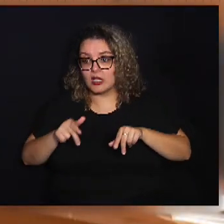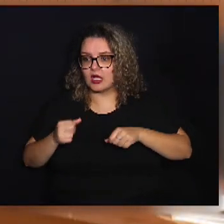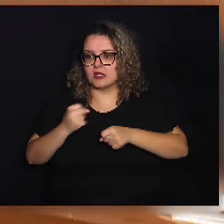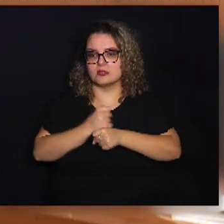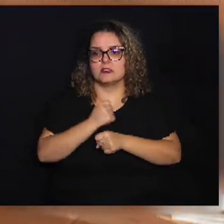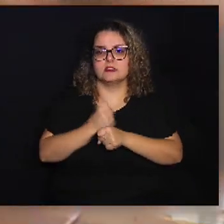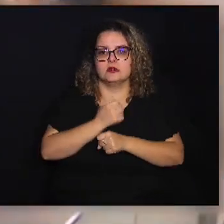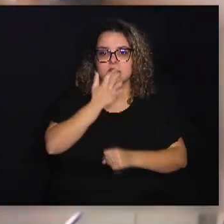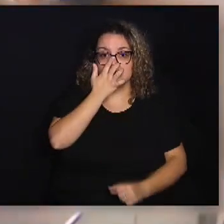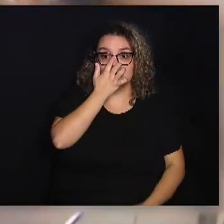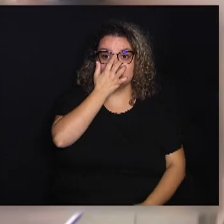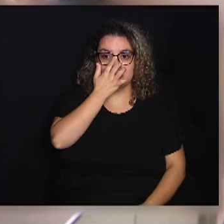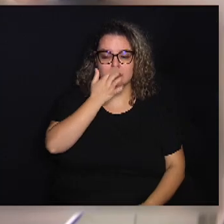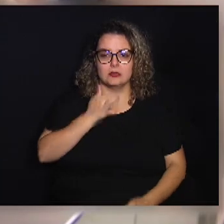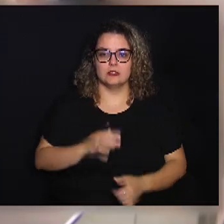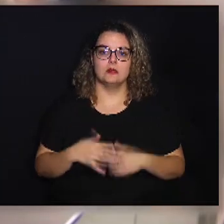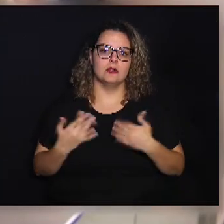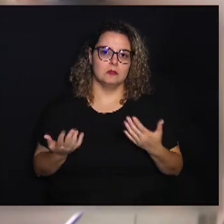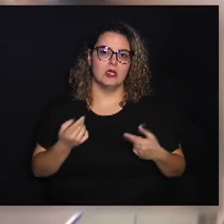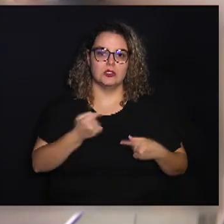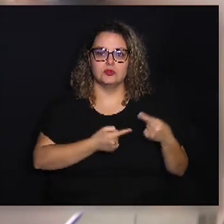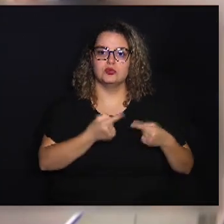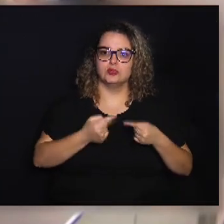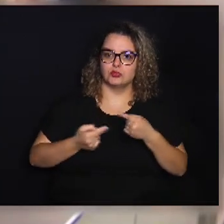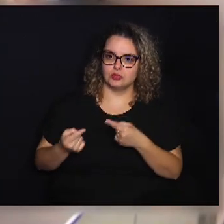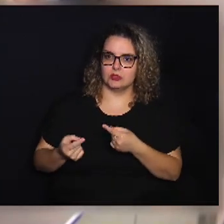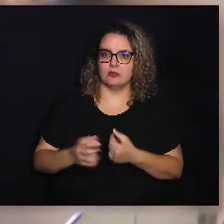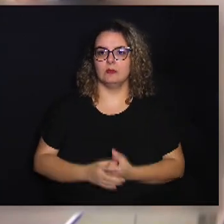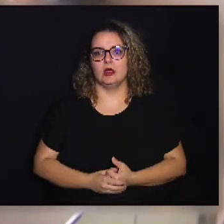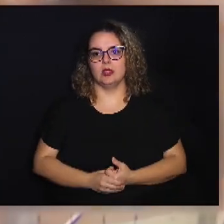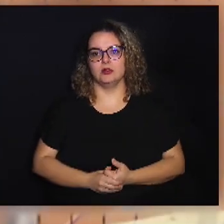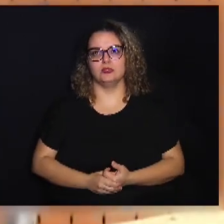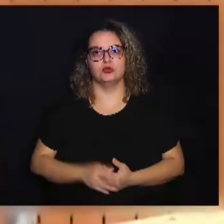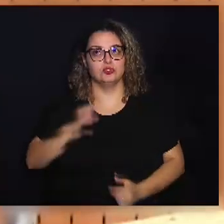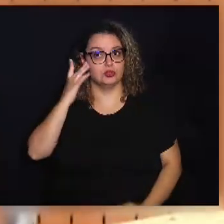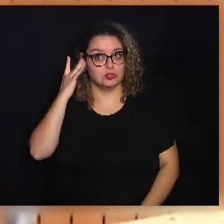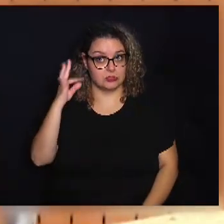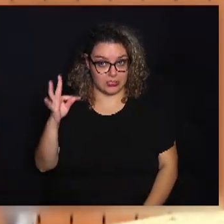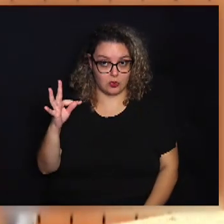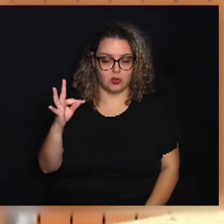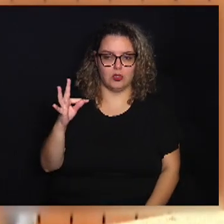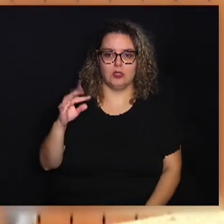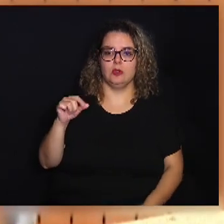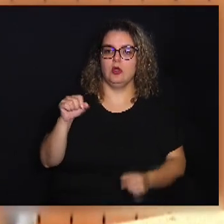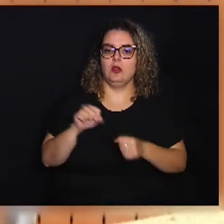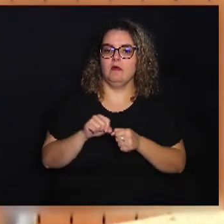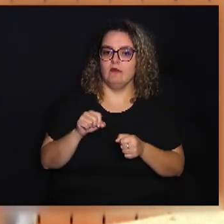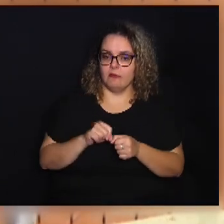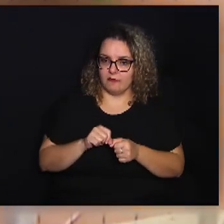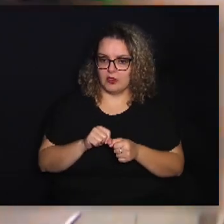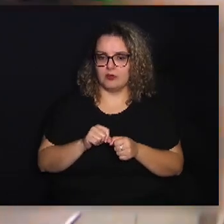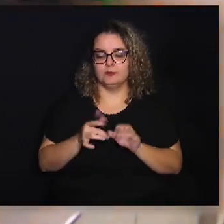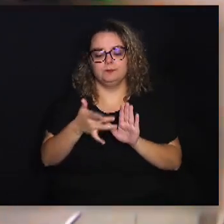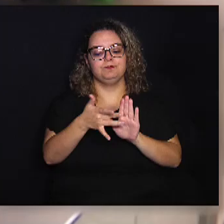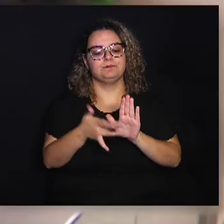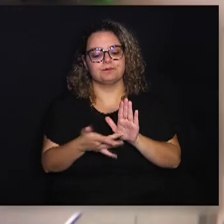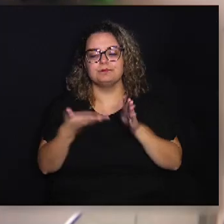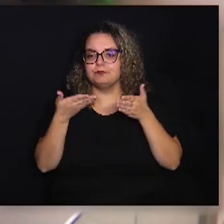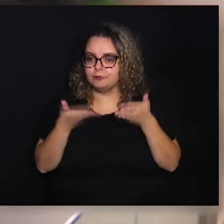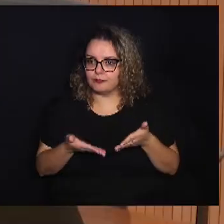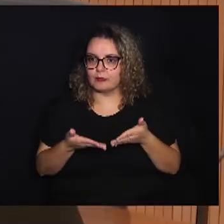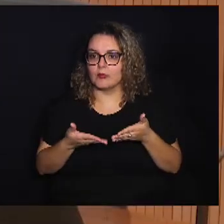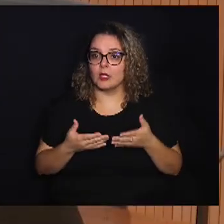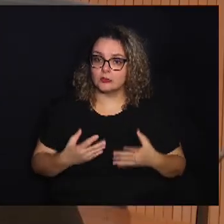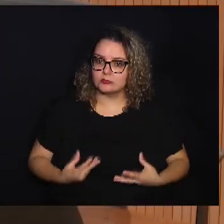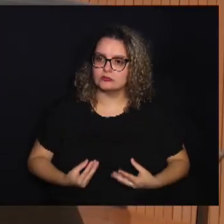mesmo. Mas os debates teóricos que a gente tem feito com relação a essa pauta nos